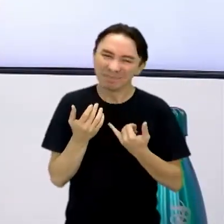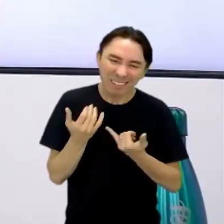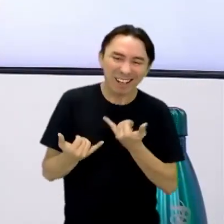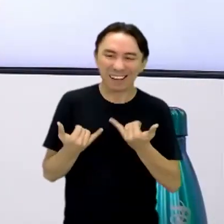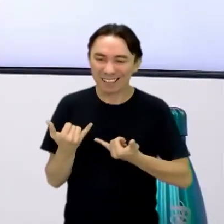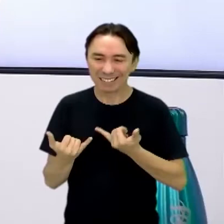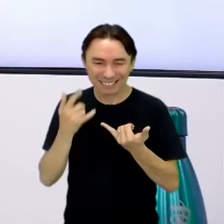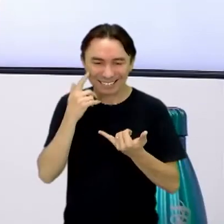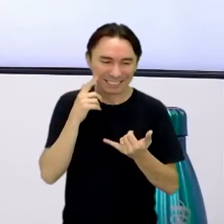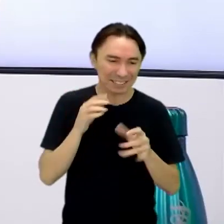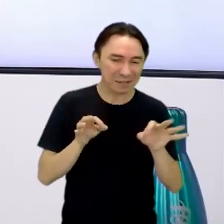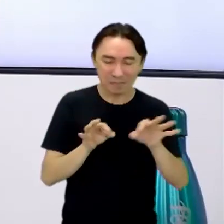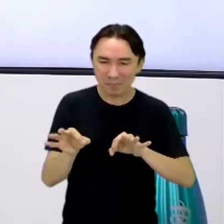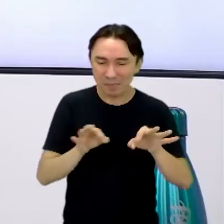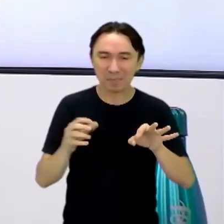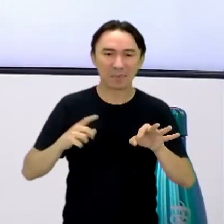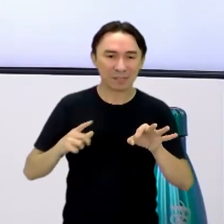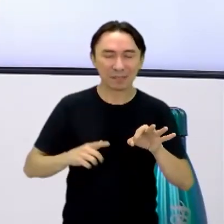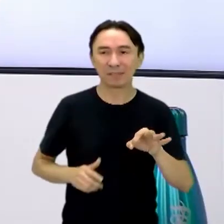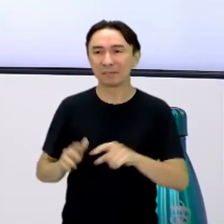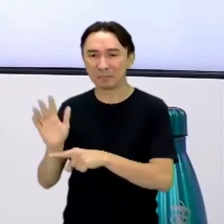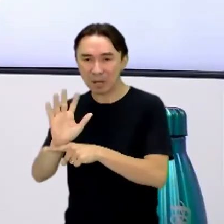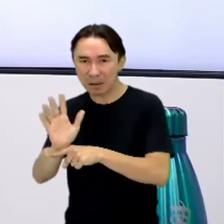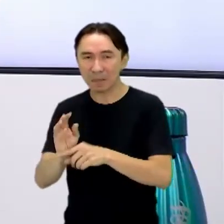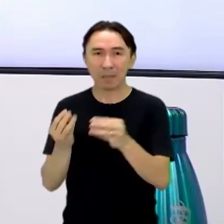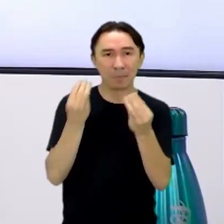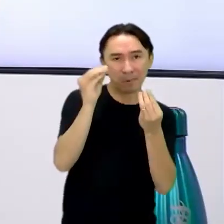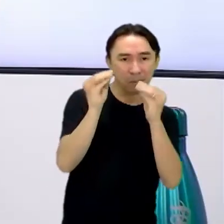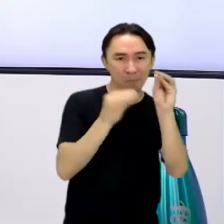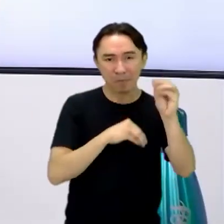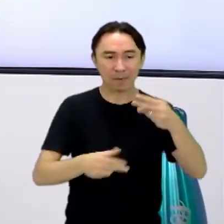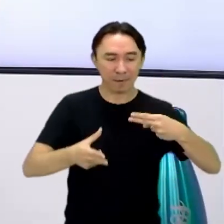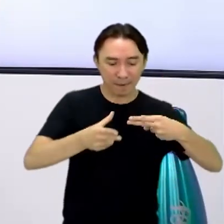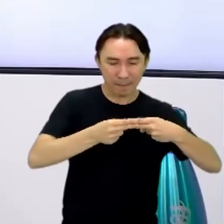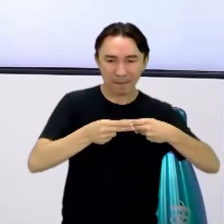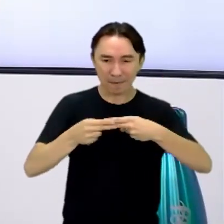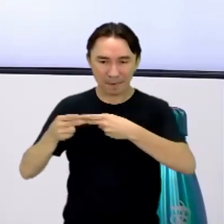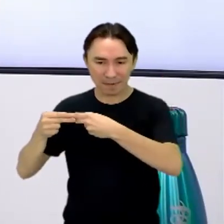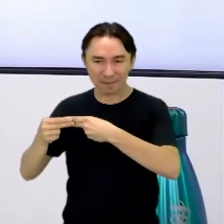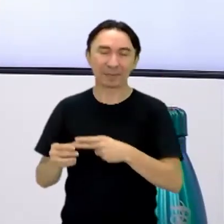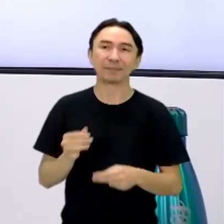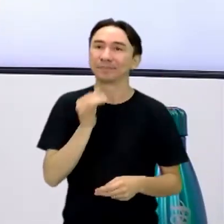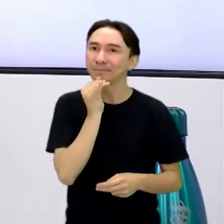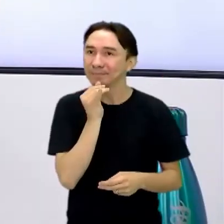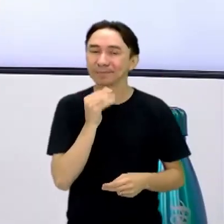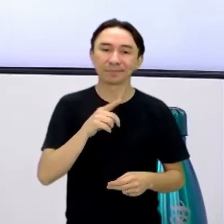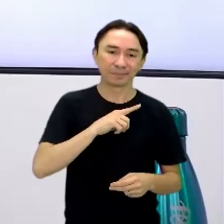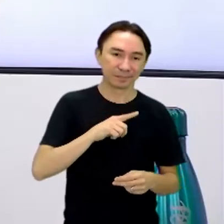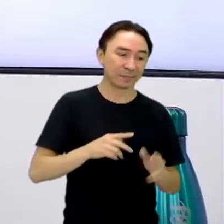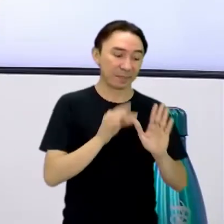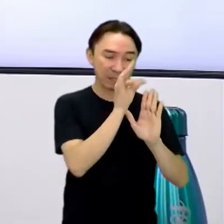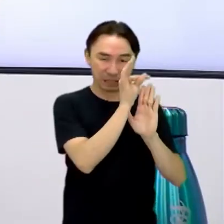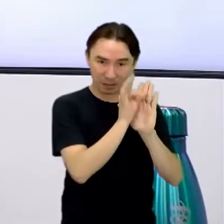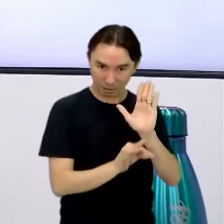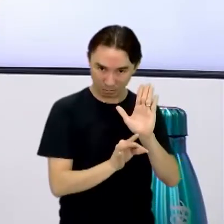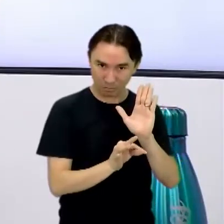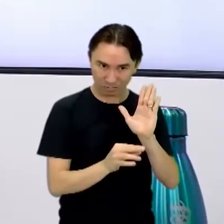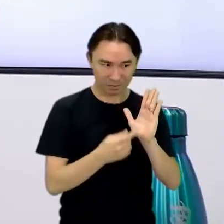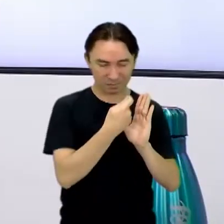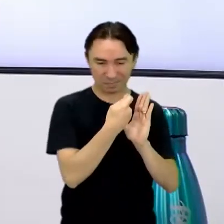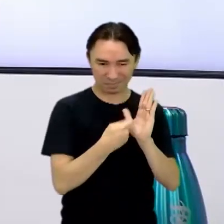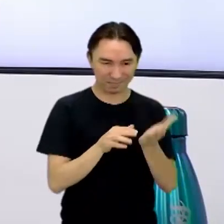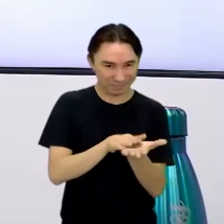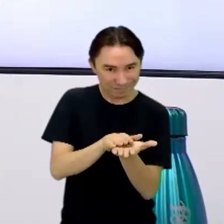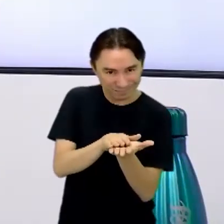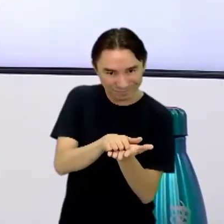com imagens. Se a gente tem aí o texto escrito, eu já fico um pouquinho mais limitado, pensando aí no texto impresso. Porque, de